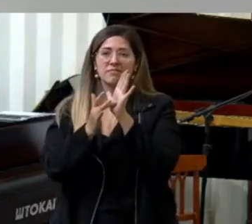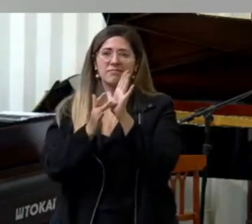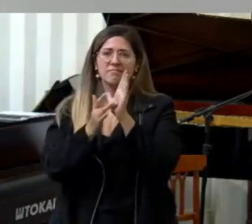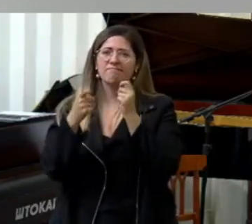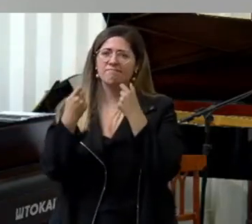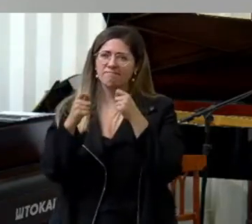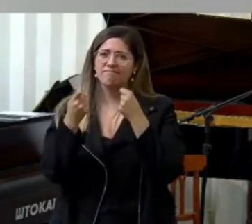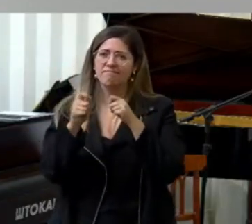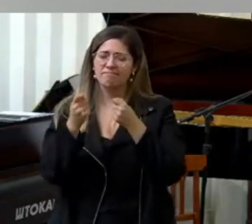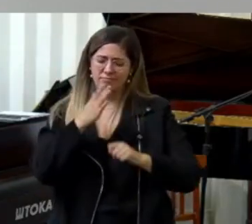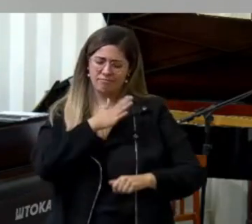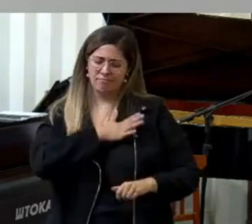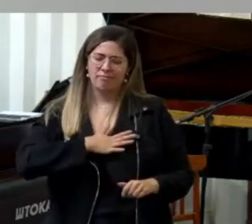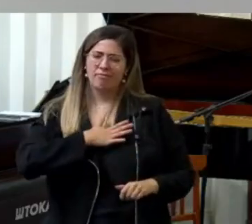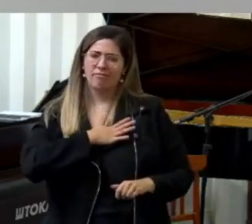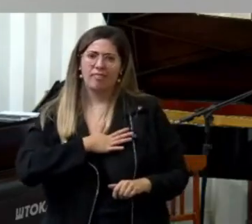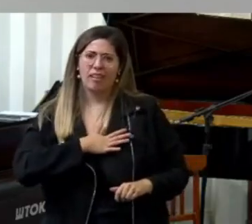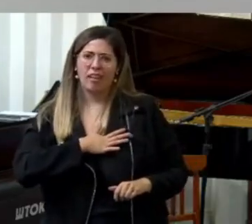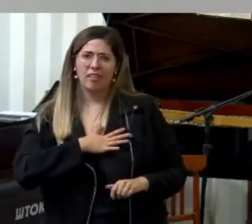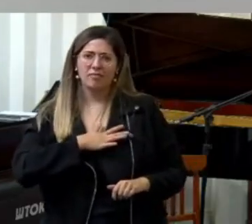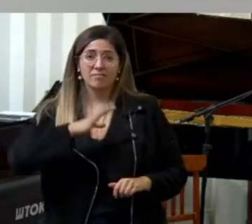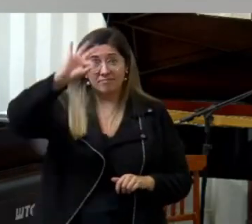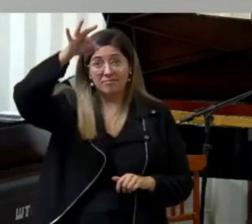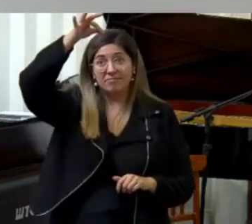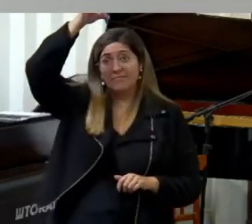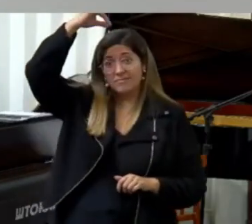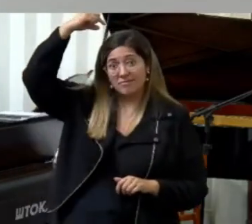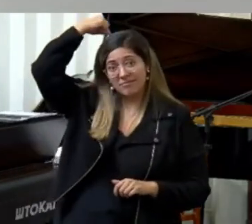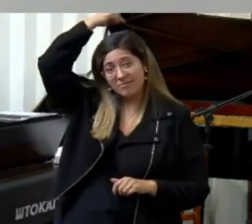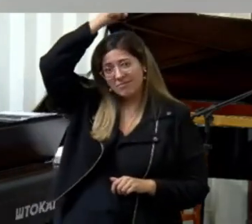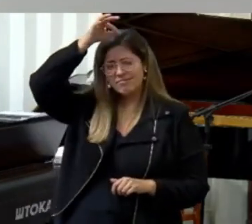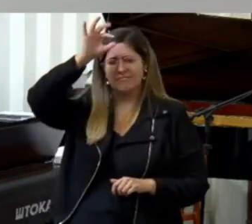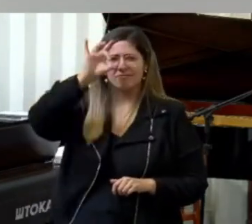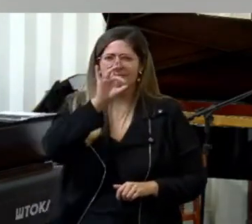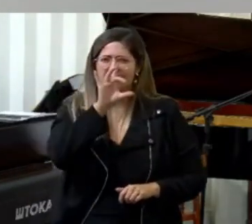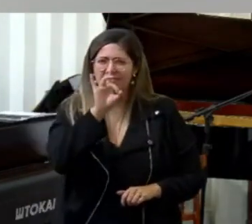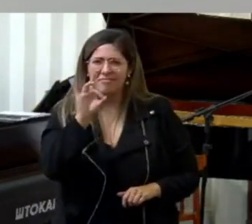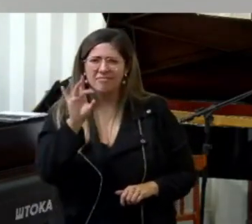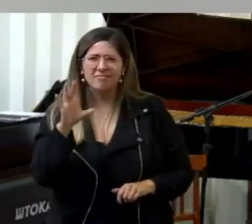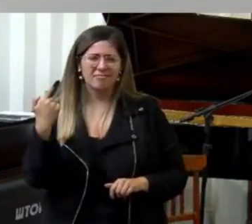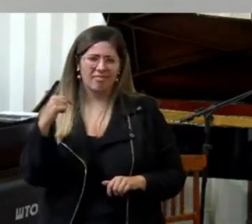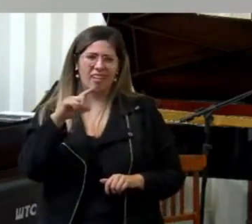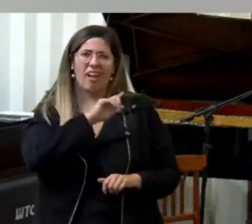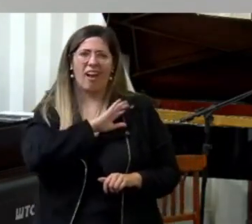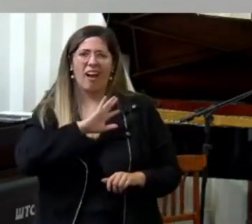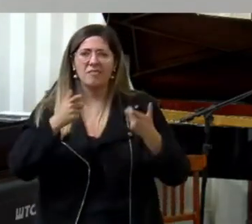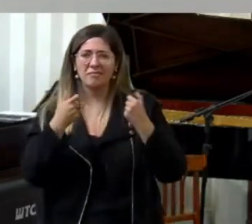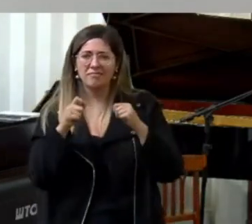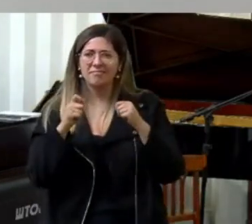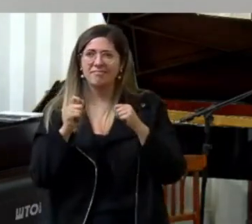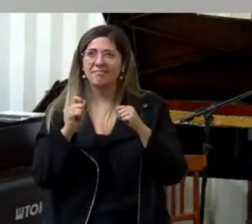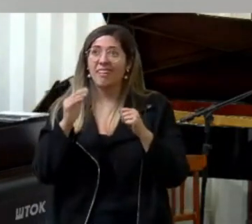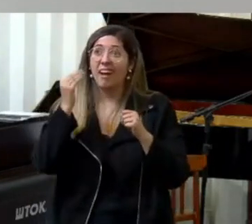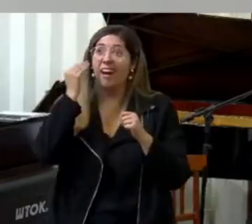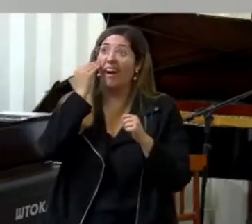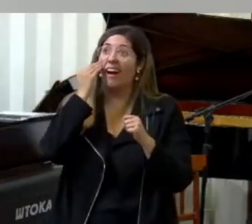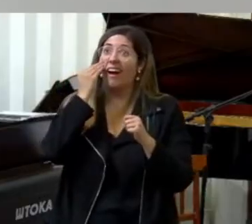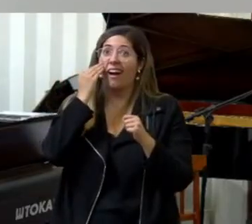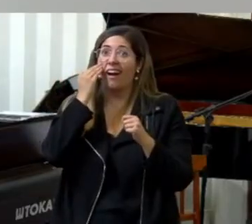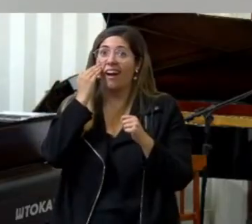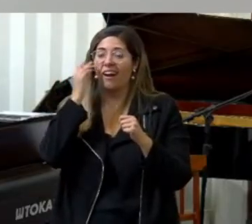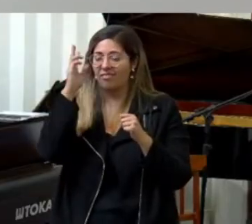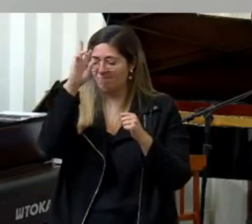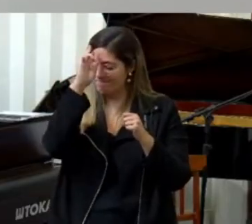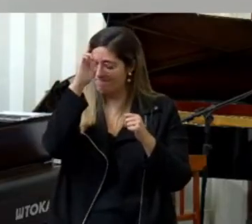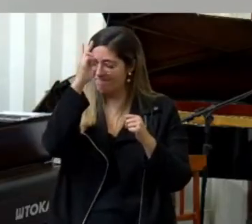gostaria muito que o Espírito Santo falasse contigo hoje. Que você não saísse desse belíssimo lugar, nós achamos este um belíssimo